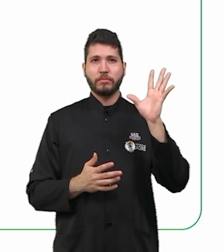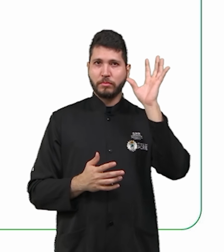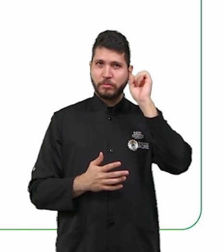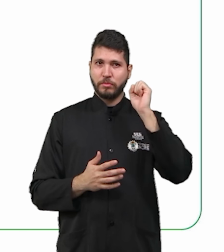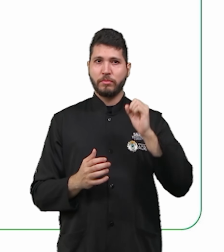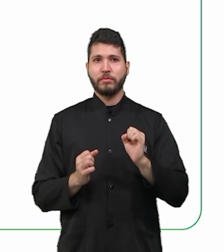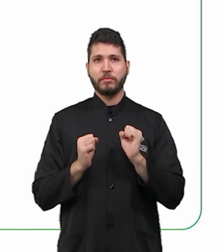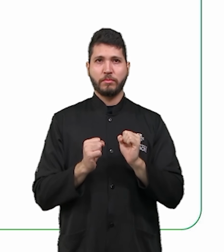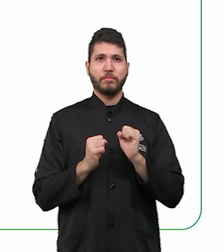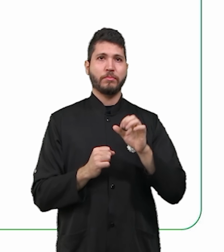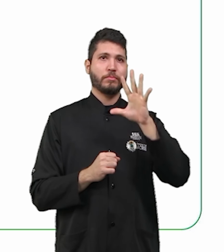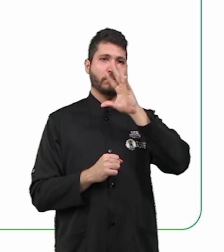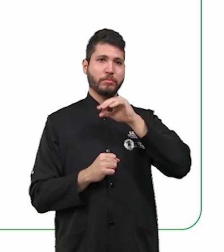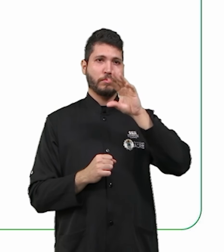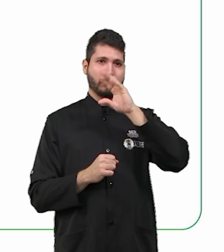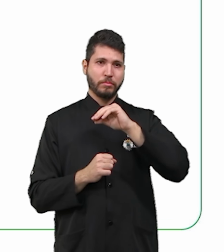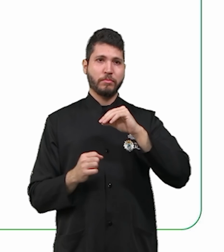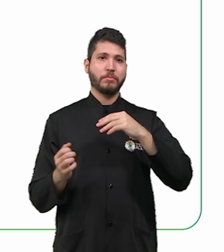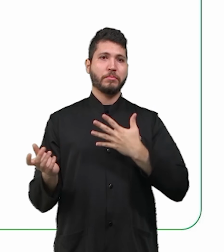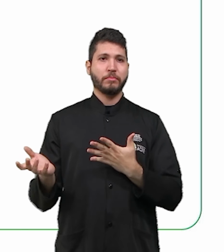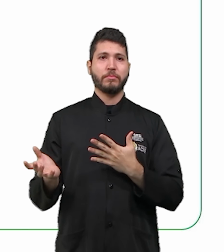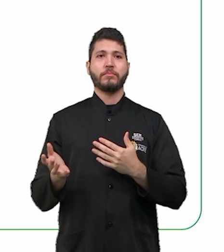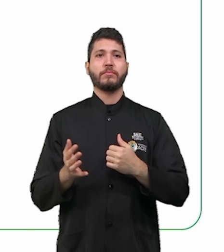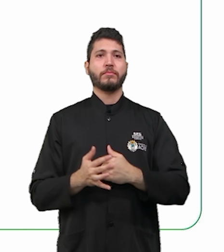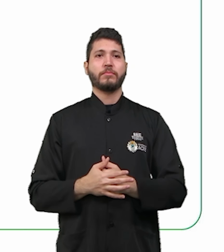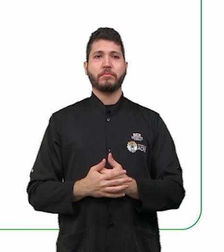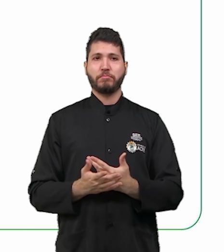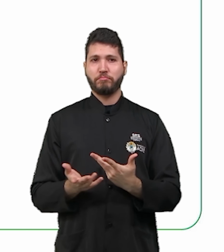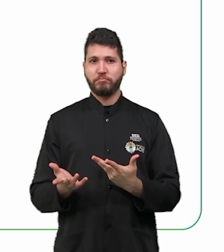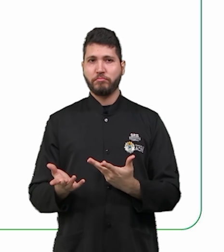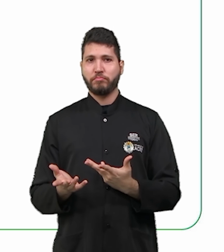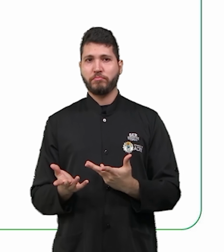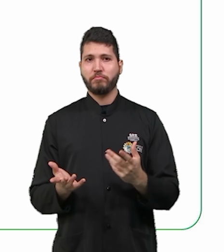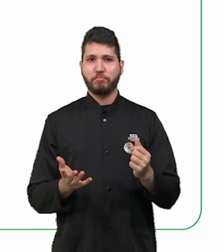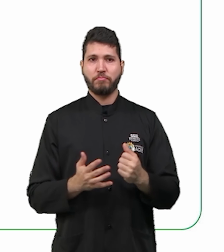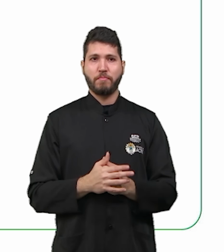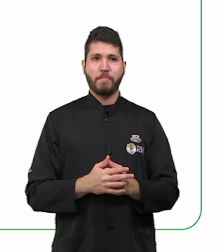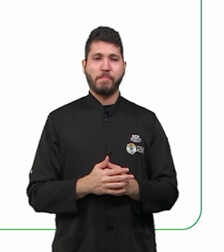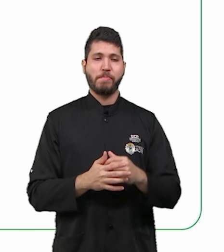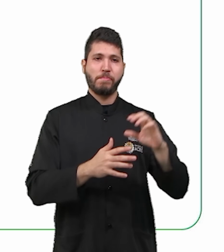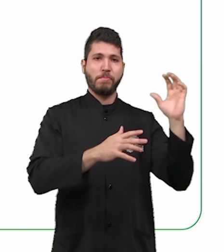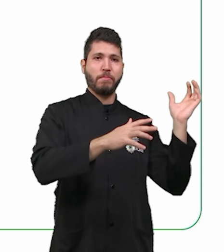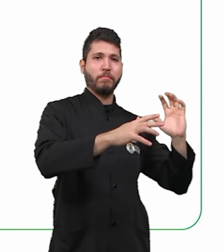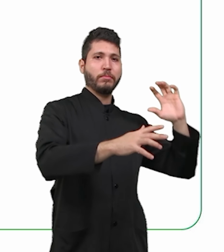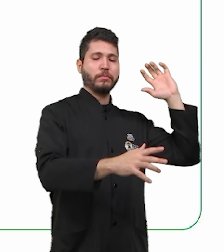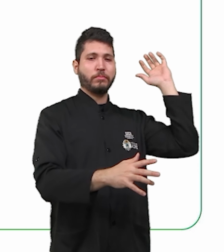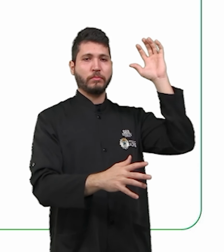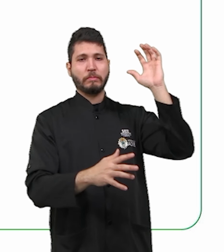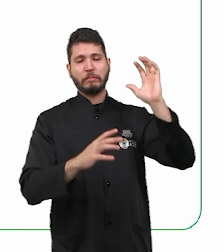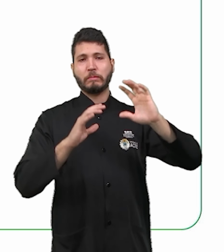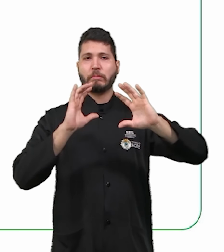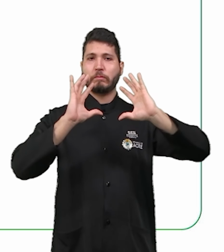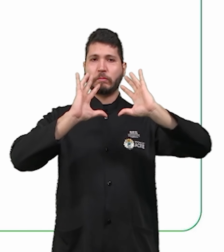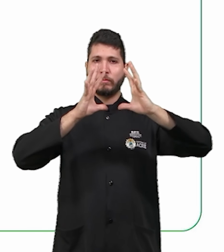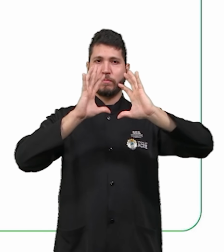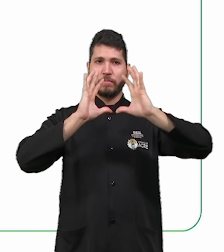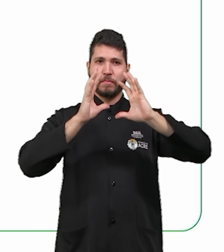aula. El balonmano, ou handebol, el voleibol, ou somente vôlei.